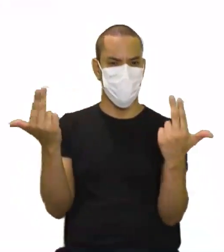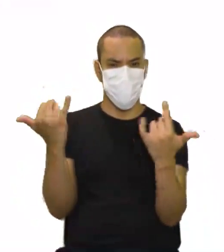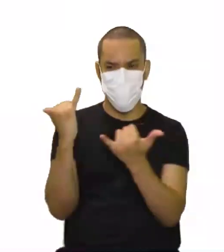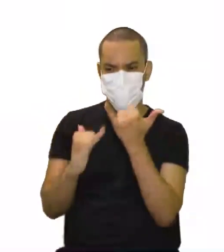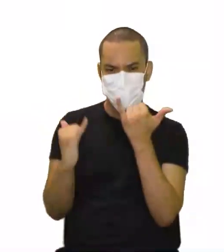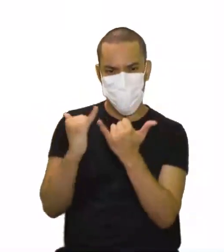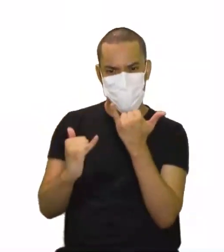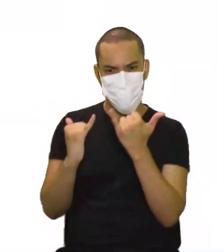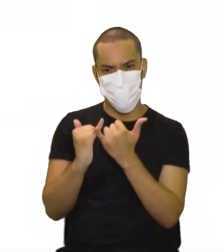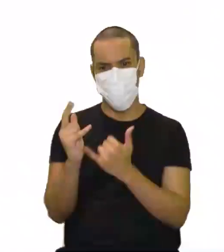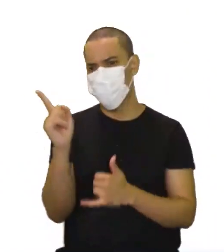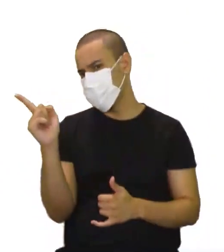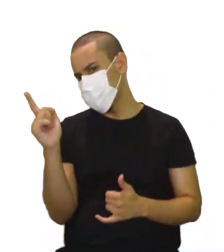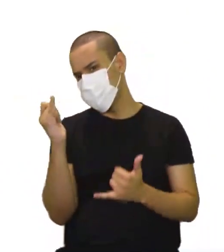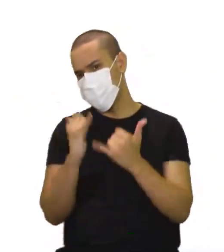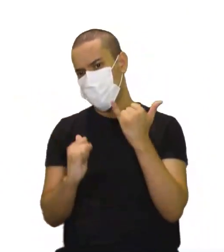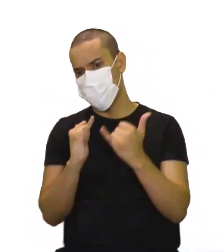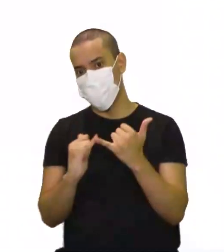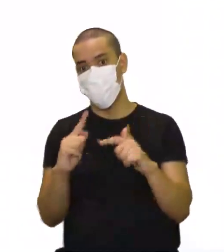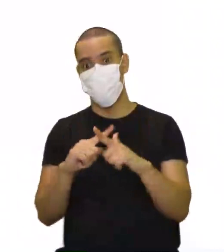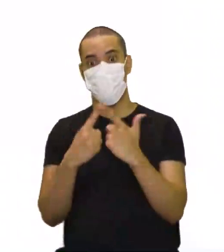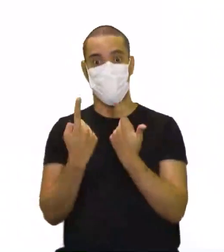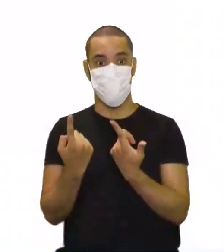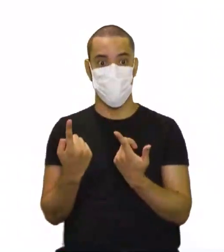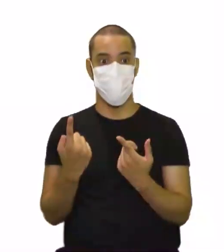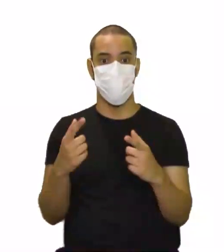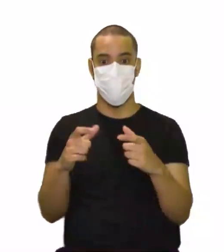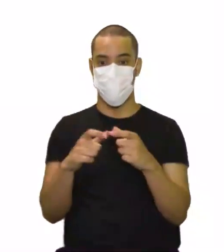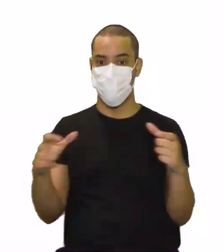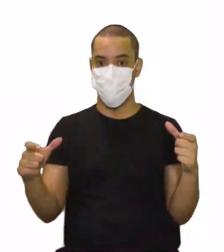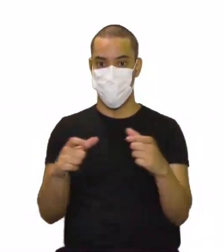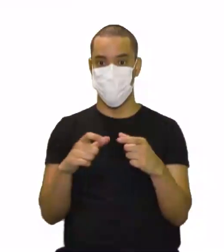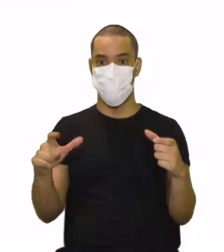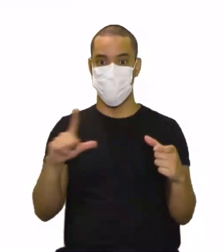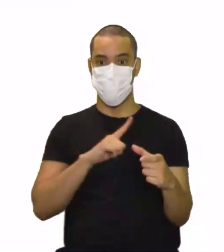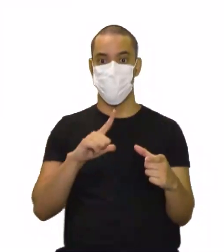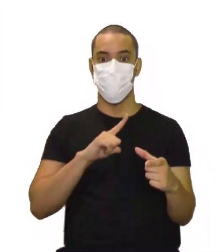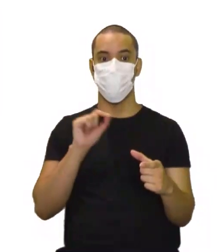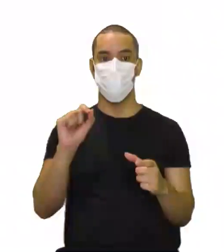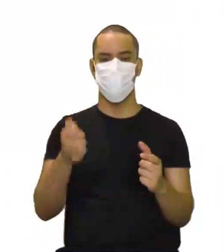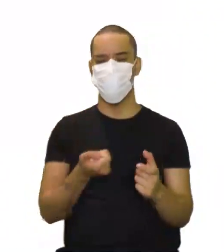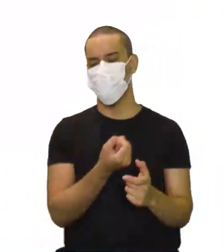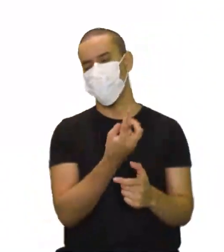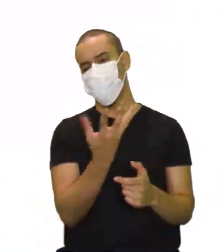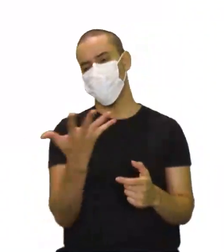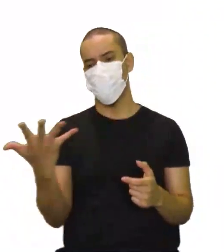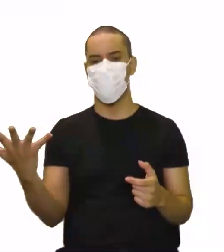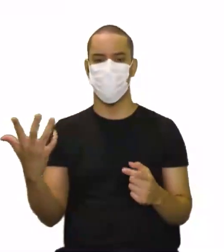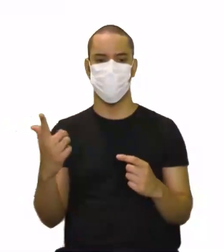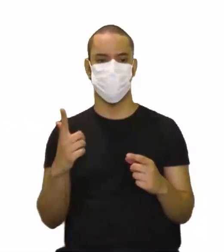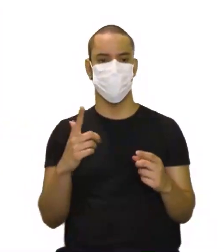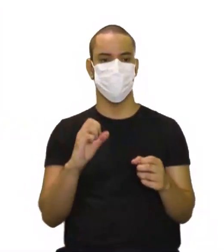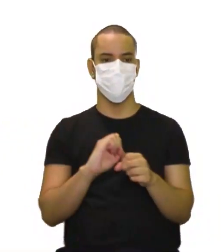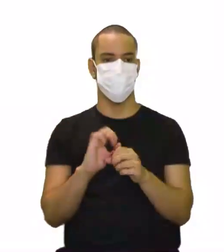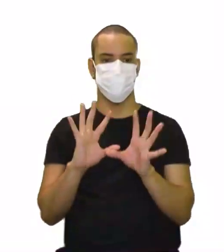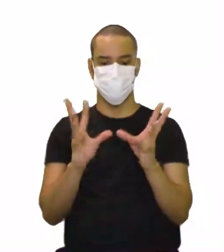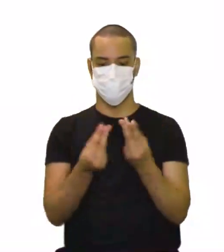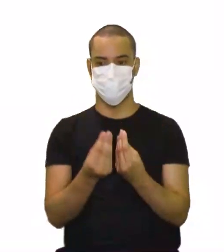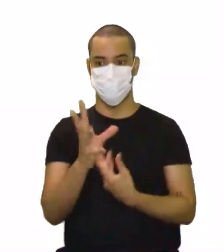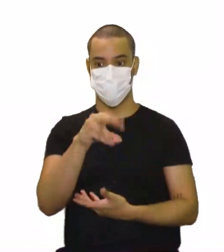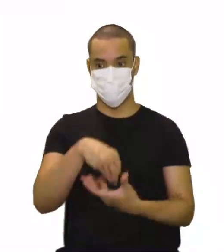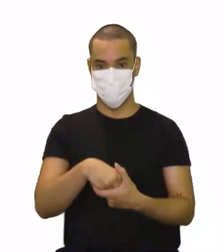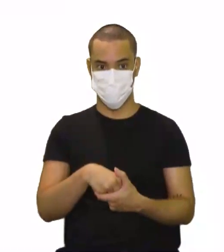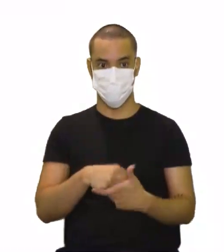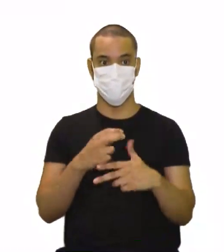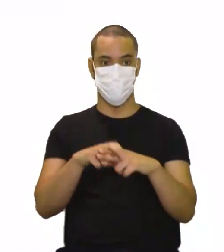uma partícula, aqui uma barra. Só que a barra, ela tem inúmeras partículas. Uma barra metálica